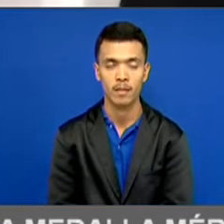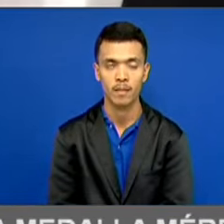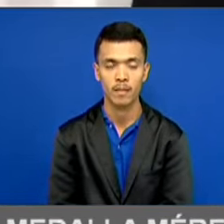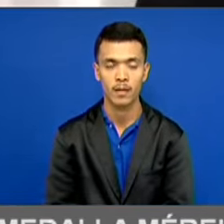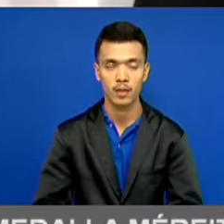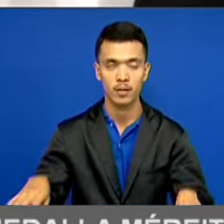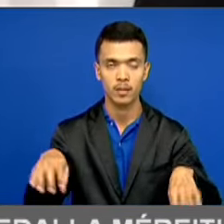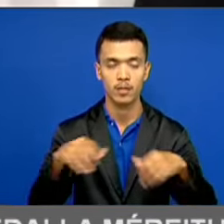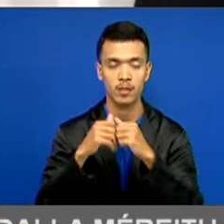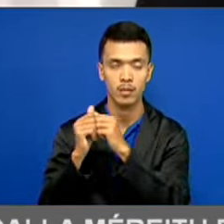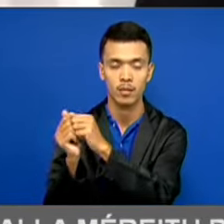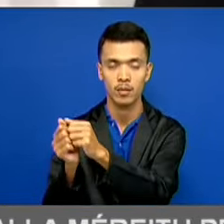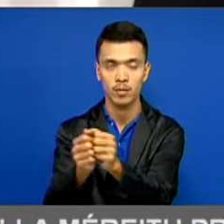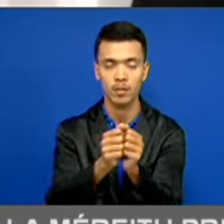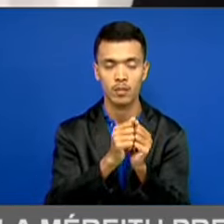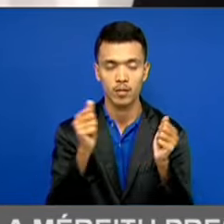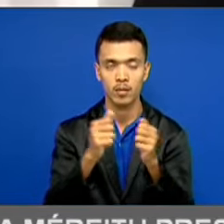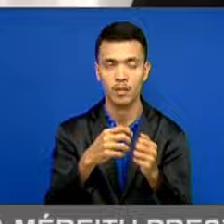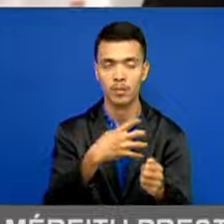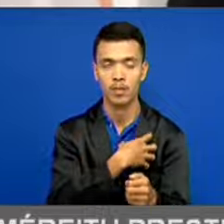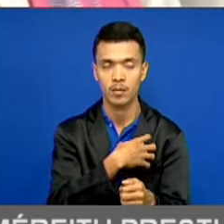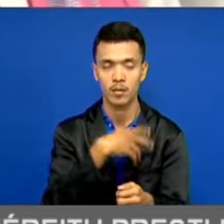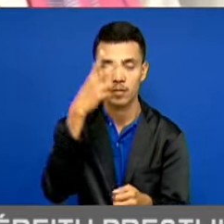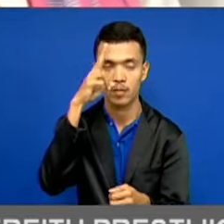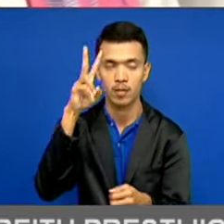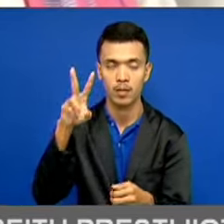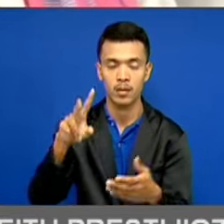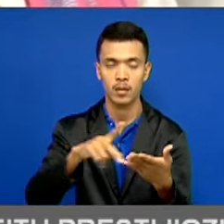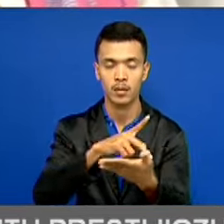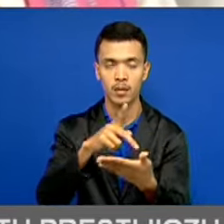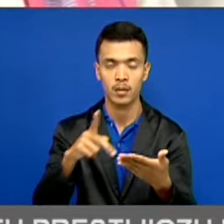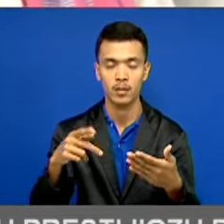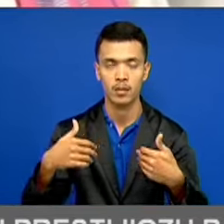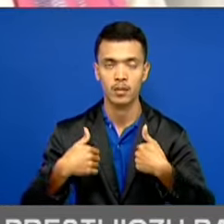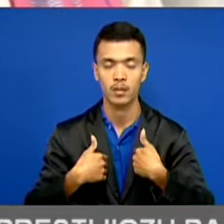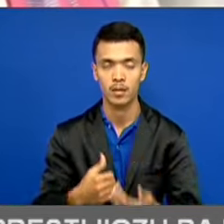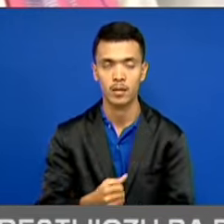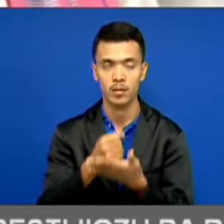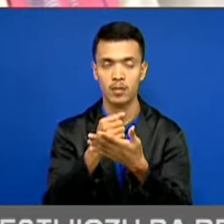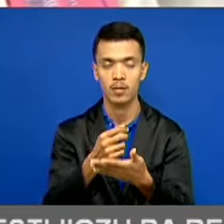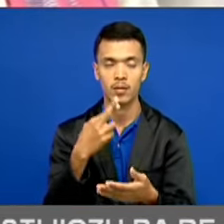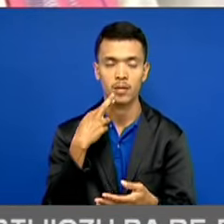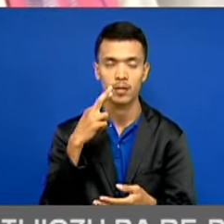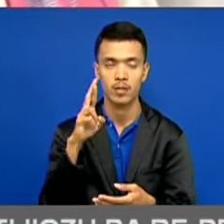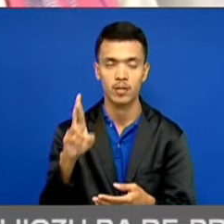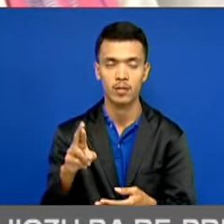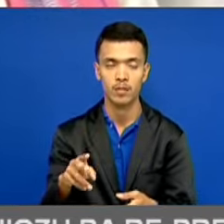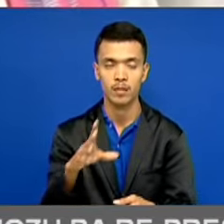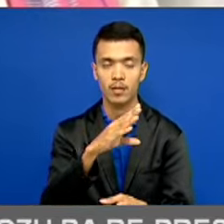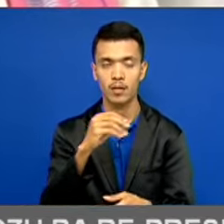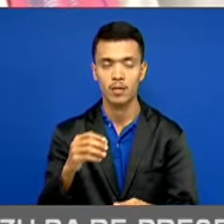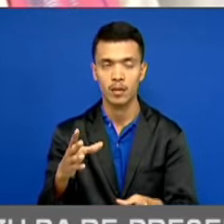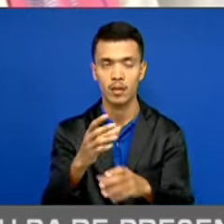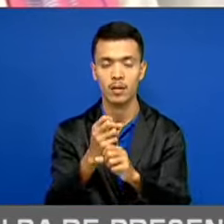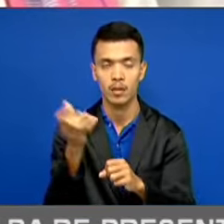coordena o Penitelli, a tua reba caso crime sira e a suco, no ralo intervenção, no solução no conflito, no disputa sira,